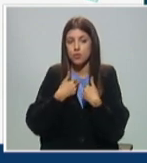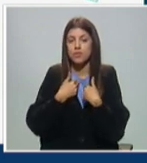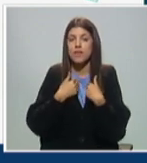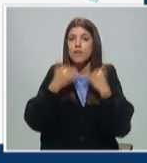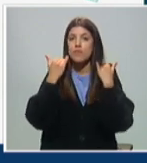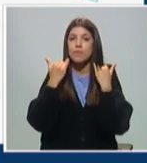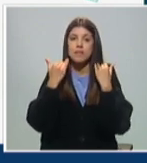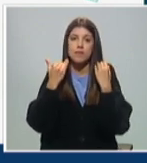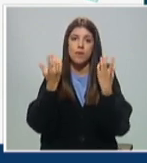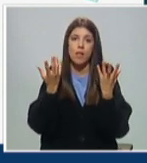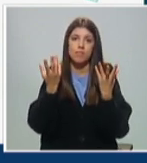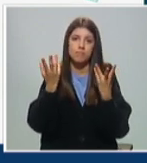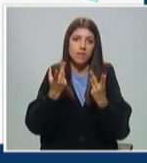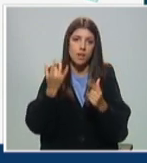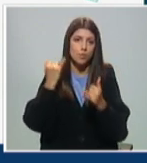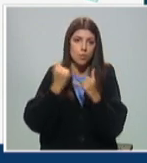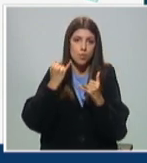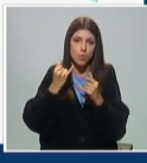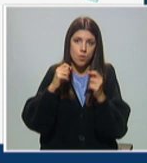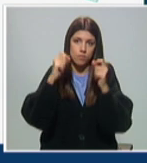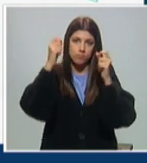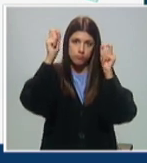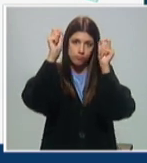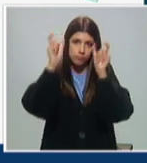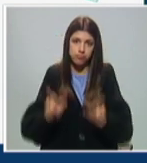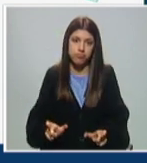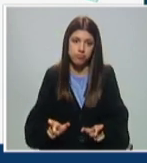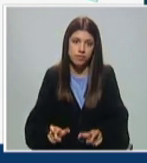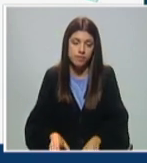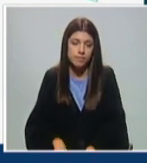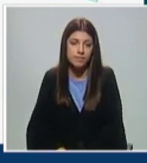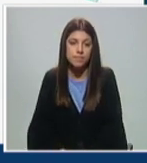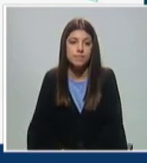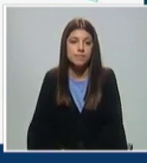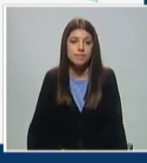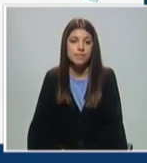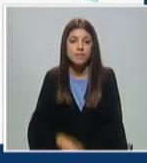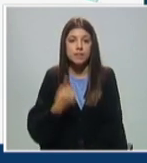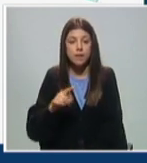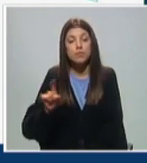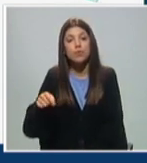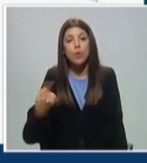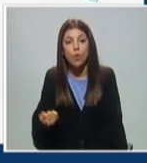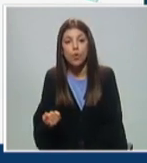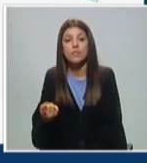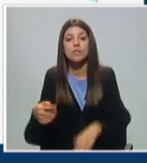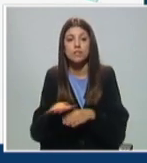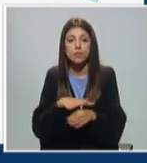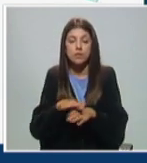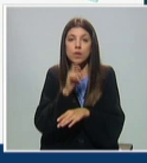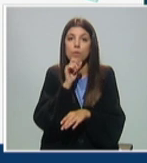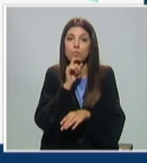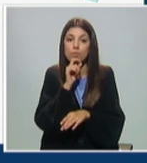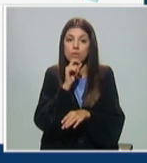calcular fórmulas e funções de forma mais ou menos automática. Temos aqui ainda outra questão que podemos melhorar, que são o número